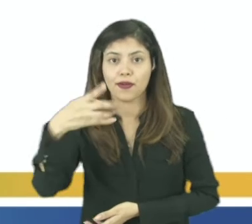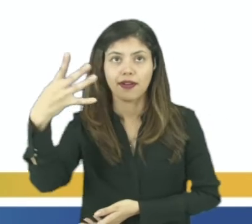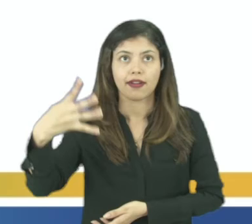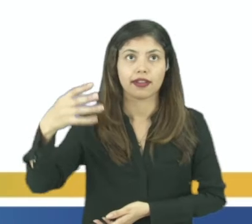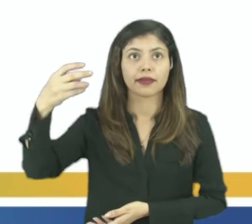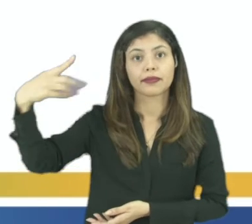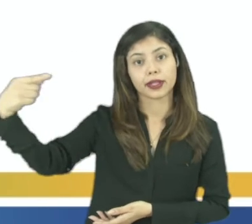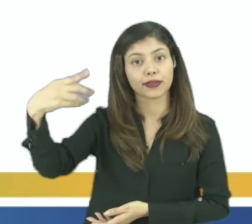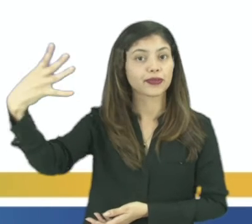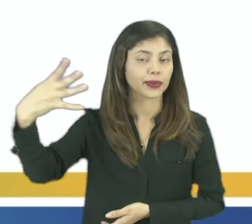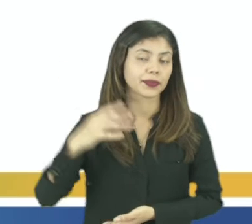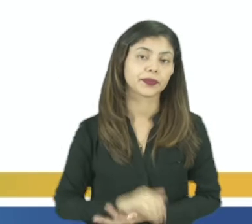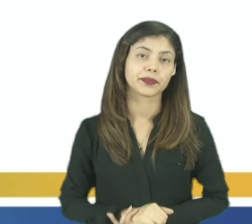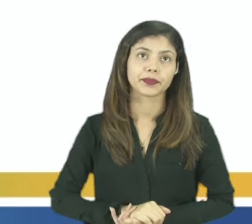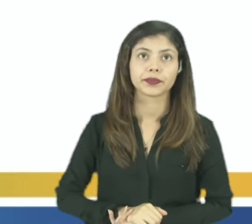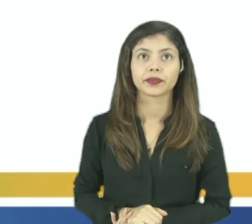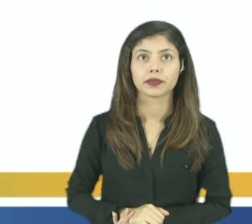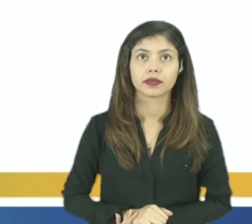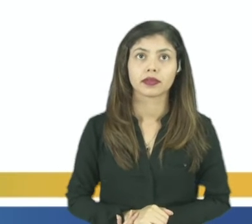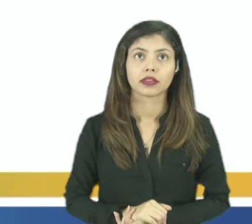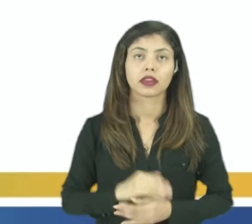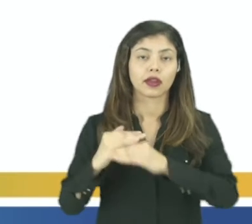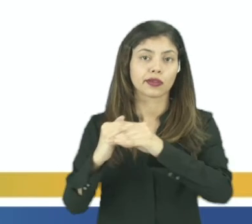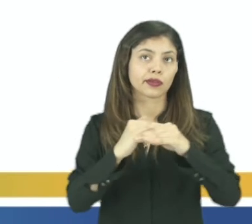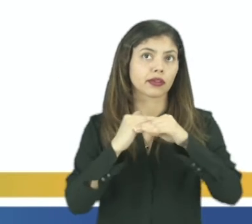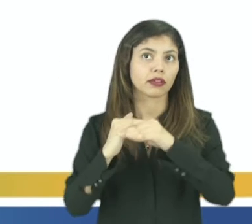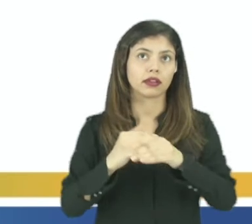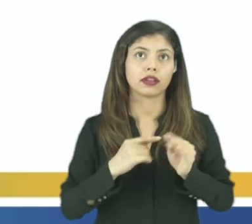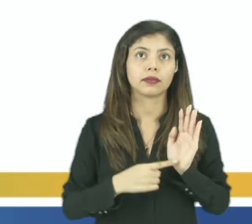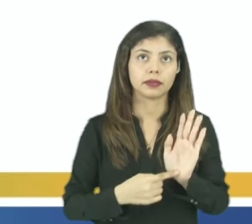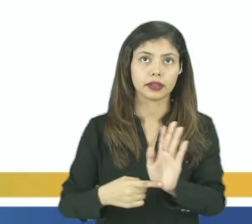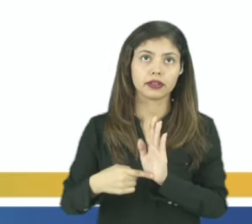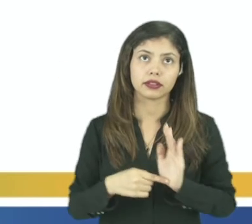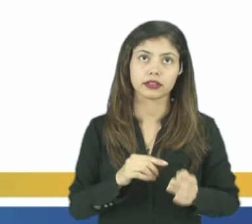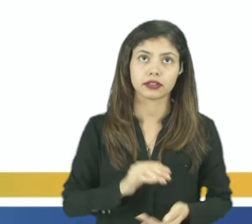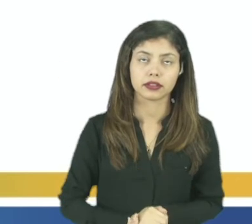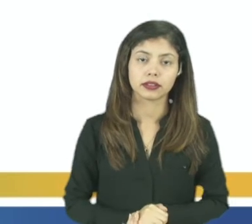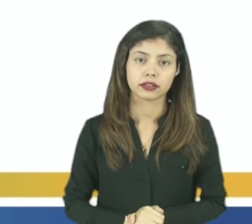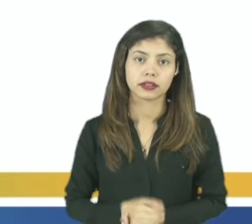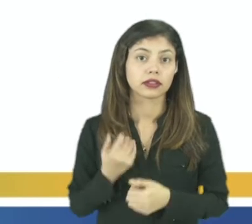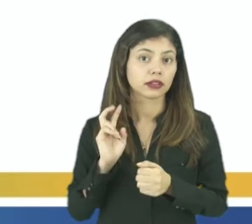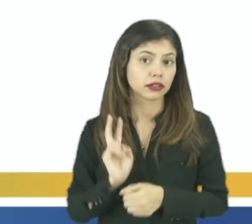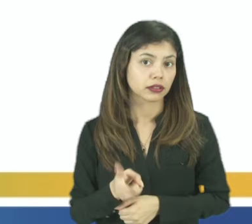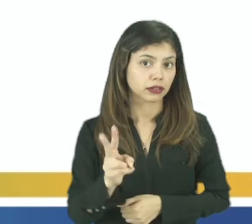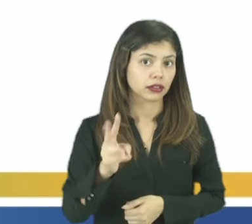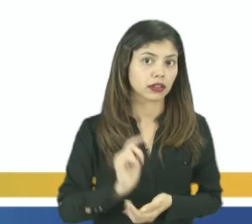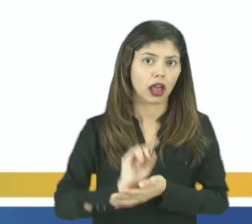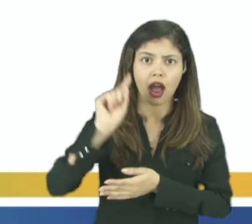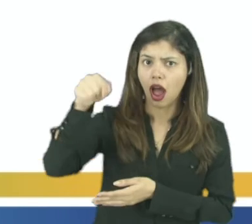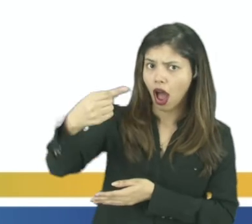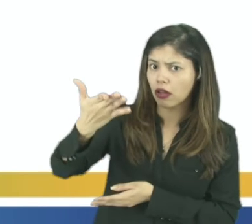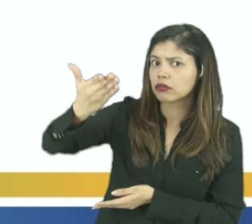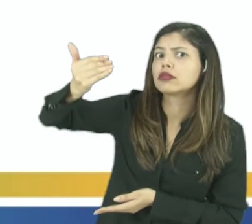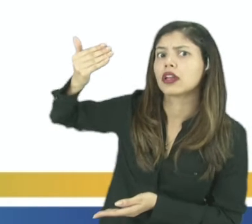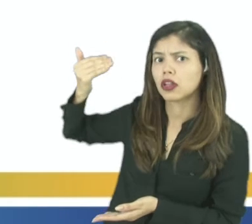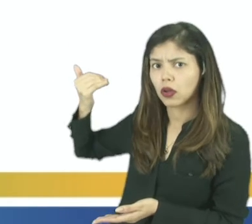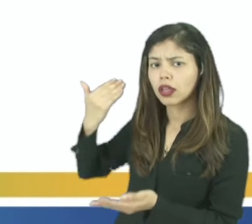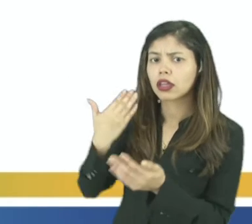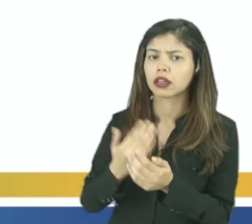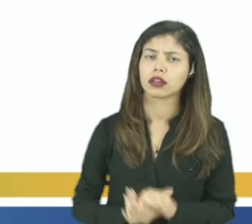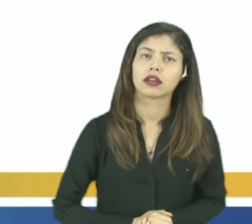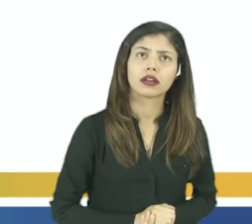com menos 4. De igual modo, gente, nós vamos proceder como a anterior. Então percebam que